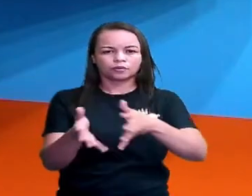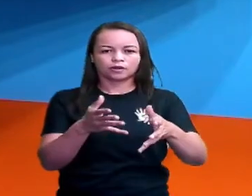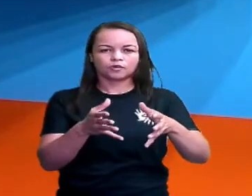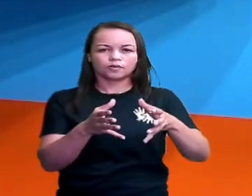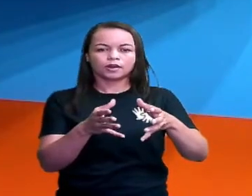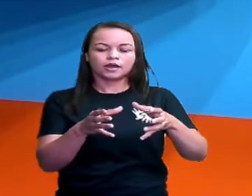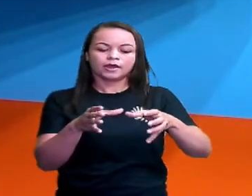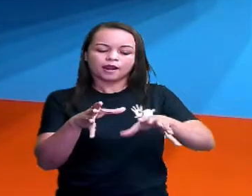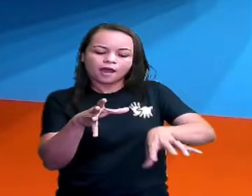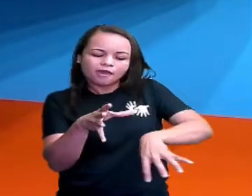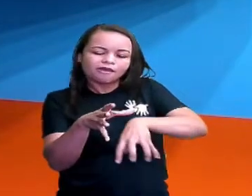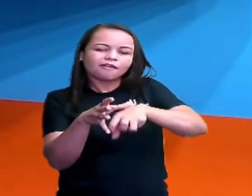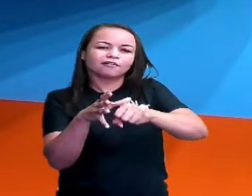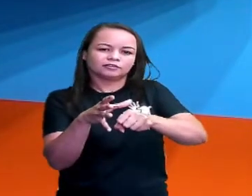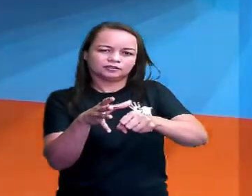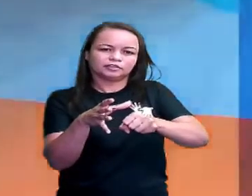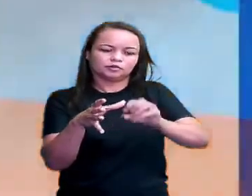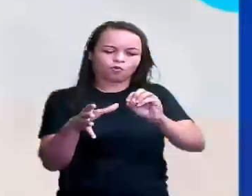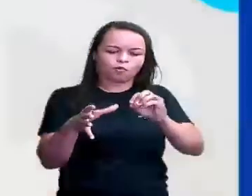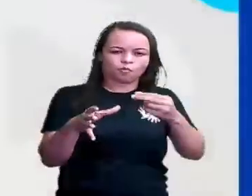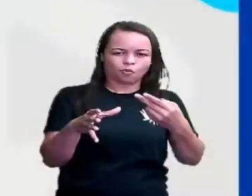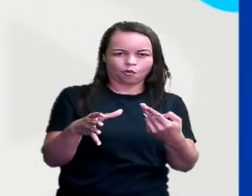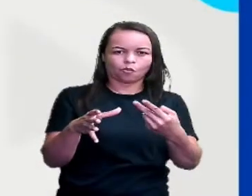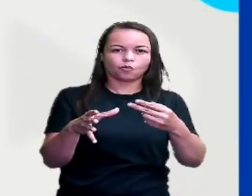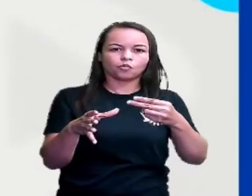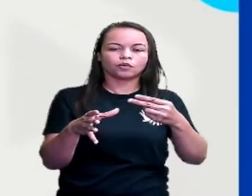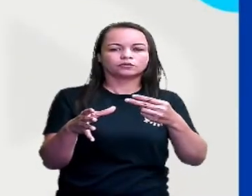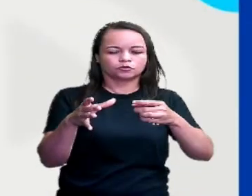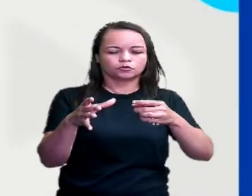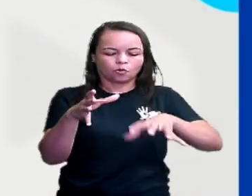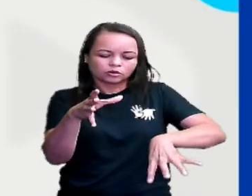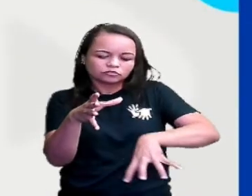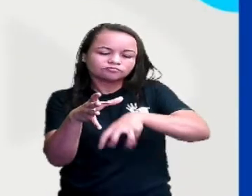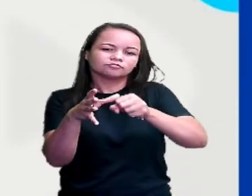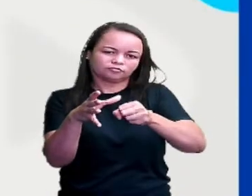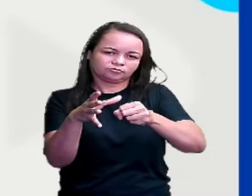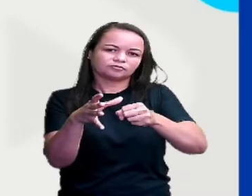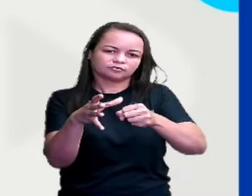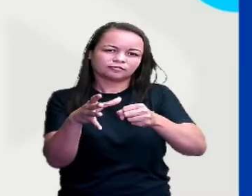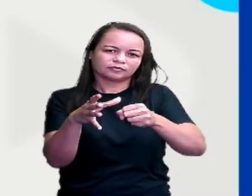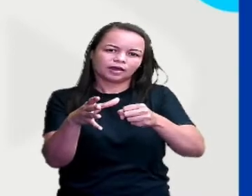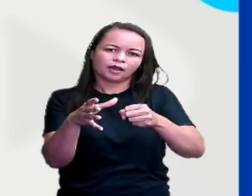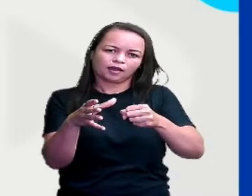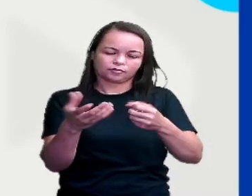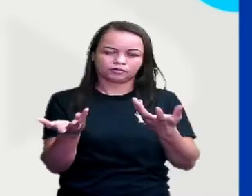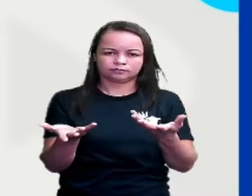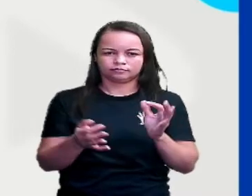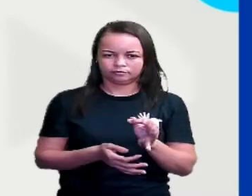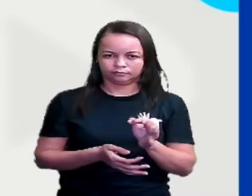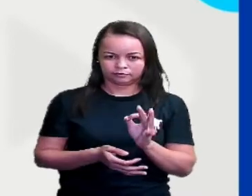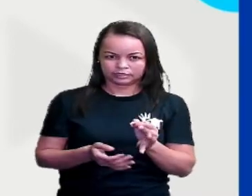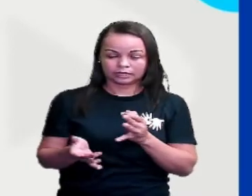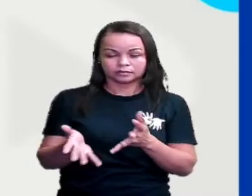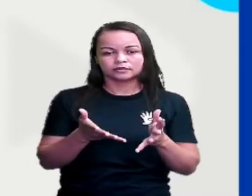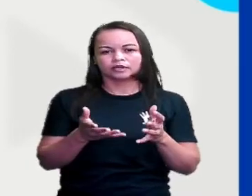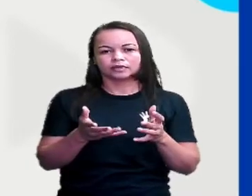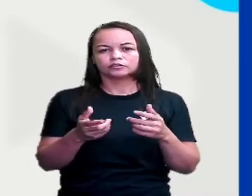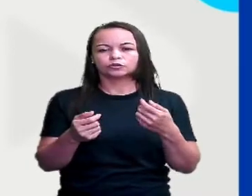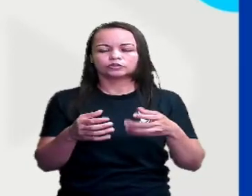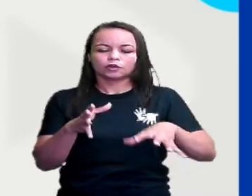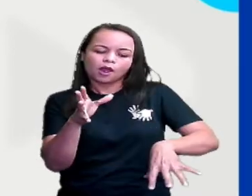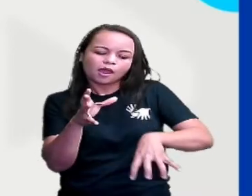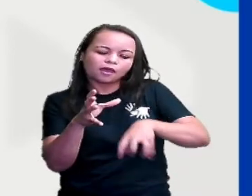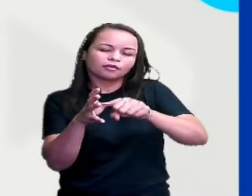oxigênio diretamente da água, tá certo? Retiram esse oxigênio diretamente da água para a